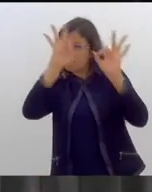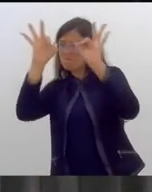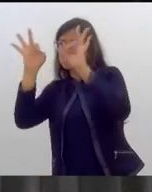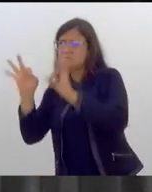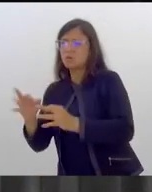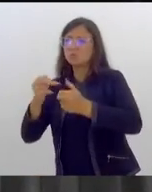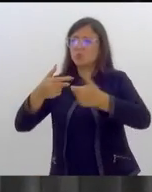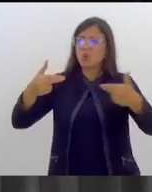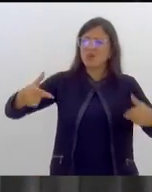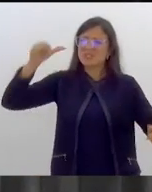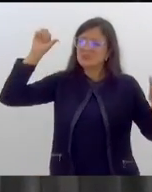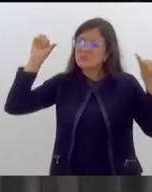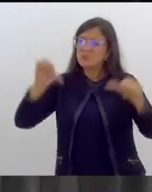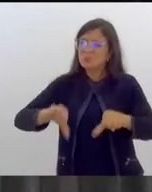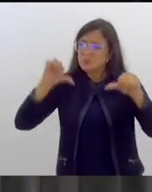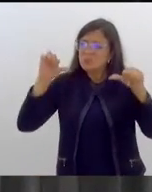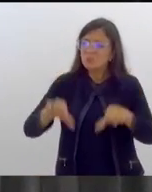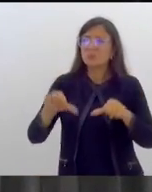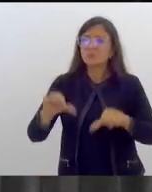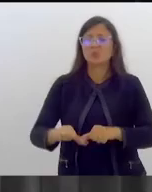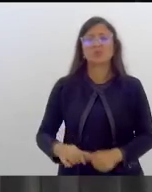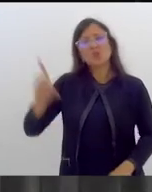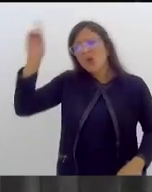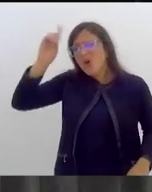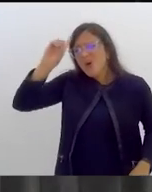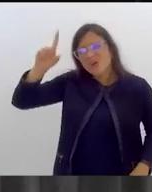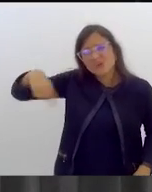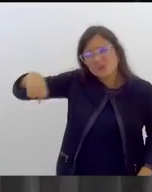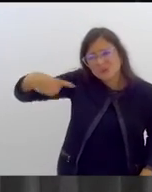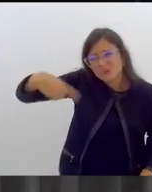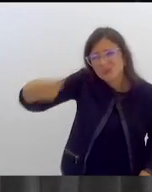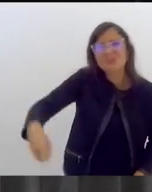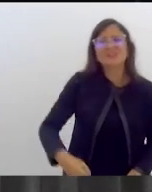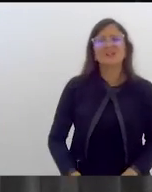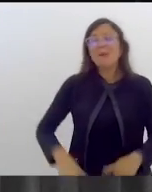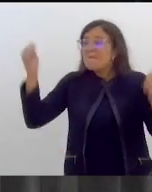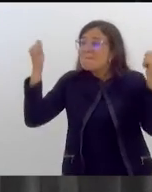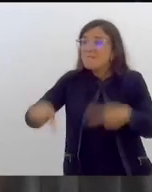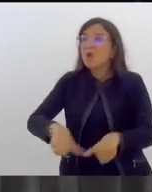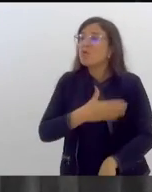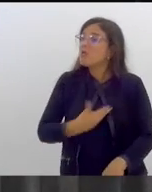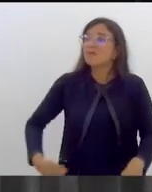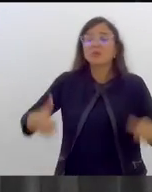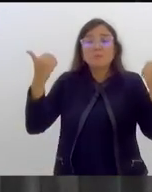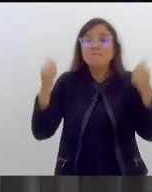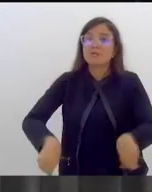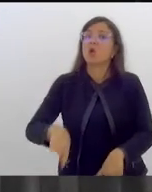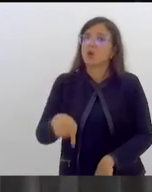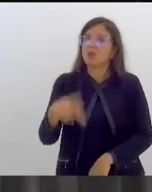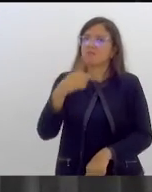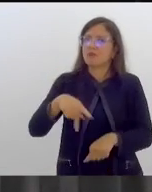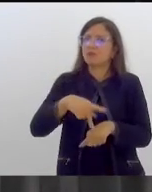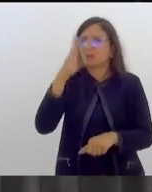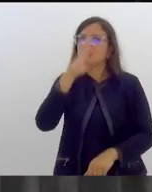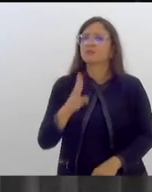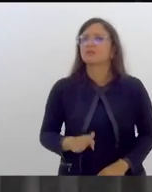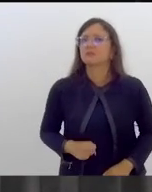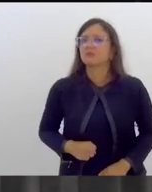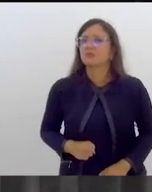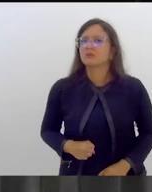provocadas e produzidos no dia a dia pelo pior governo que esse país já teve